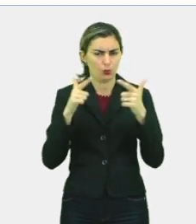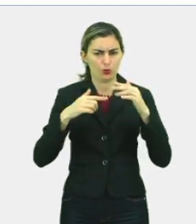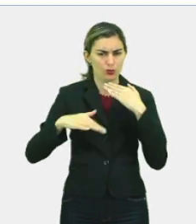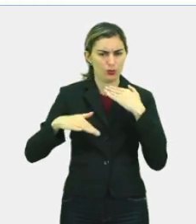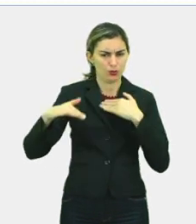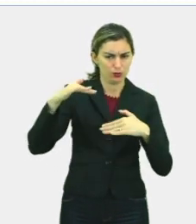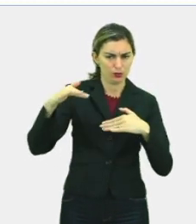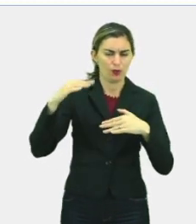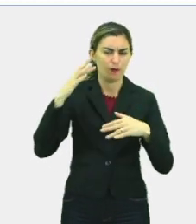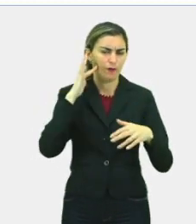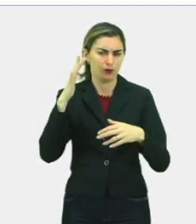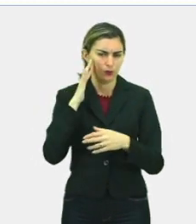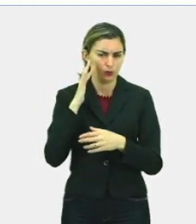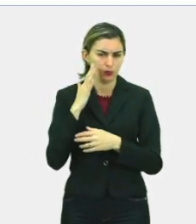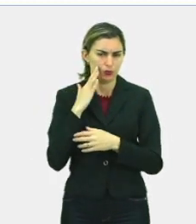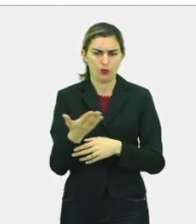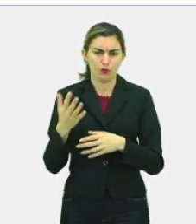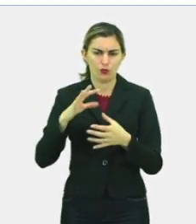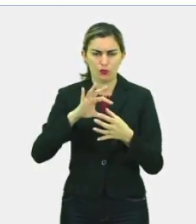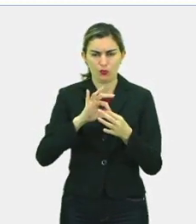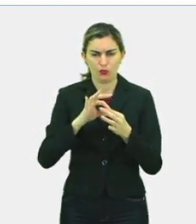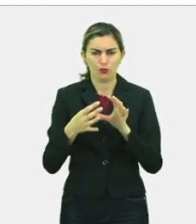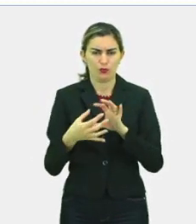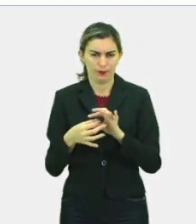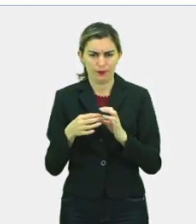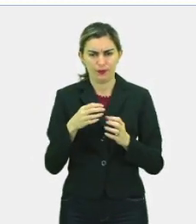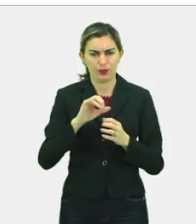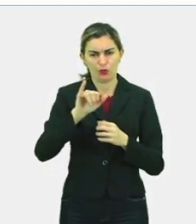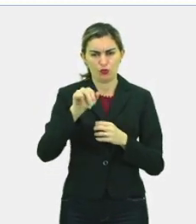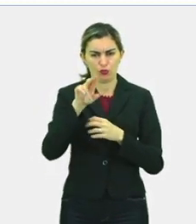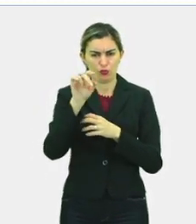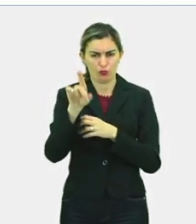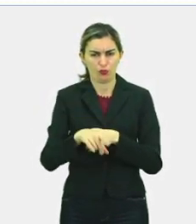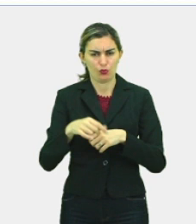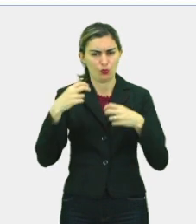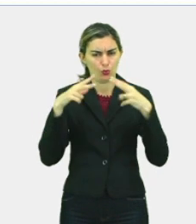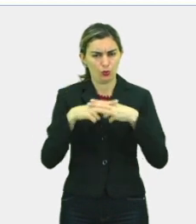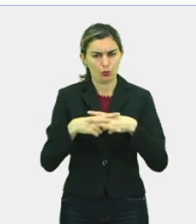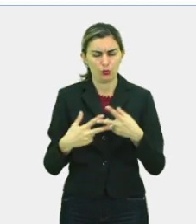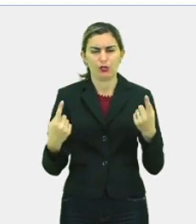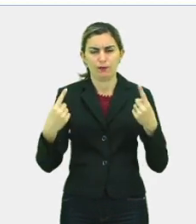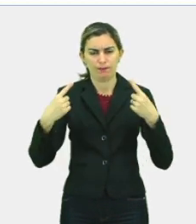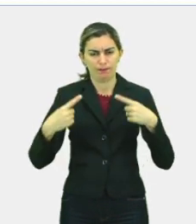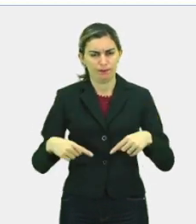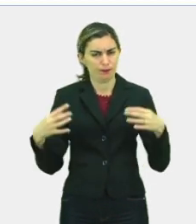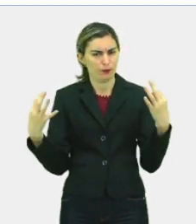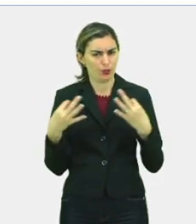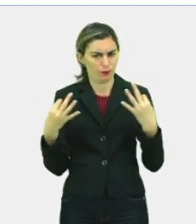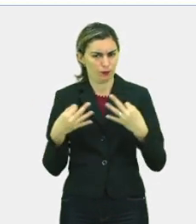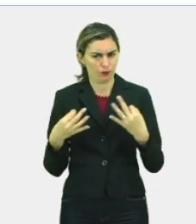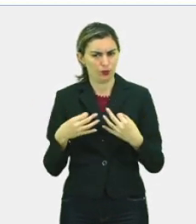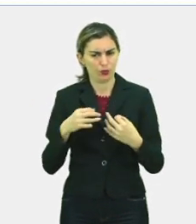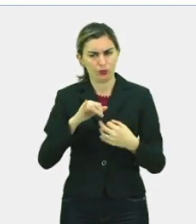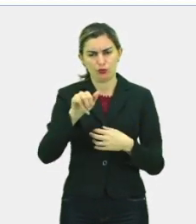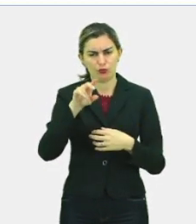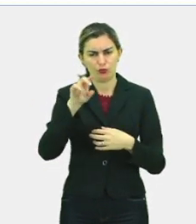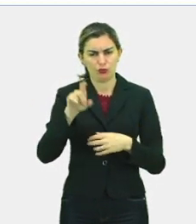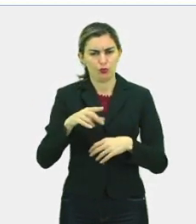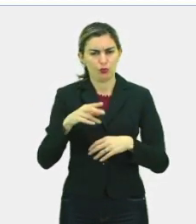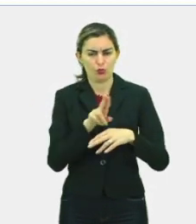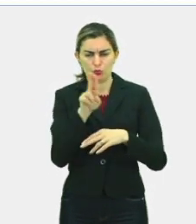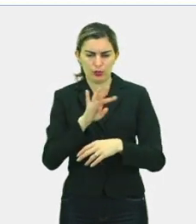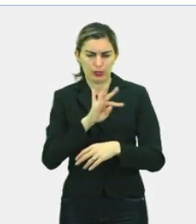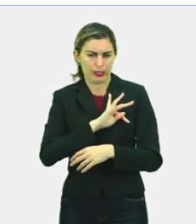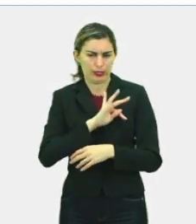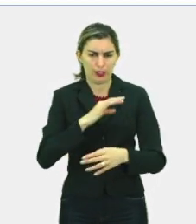essa arte marcial com a filosofia Ippon Shobu. Luta pelo ponto perfeito. O judô